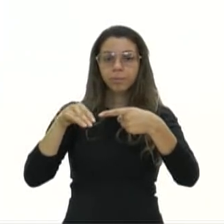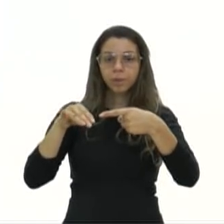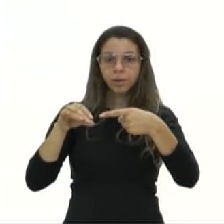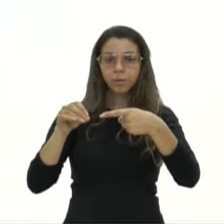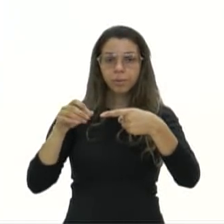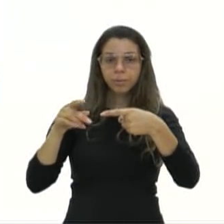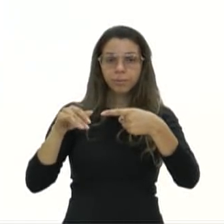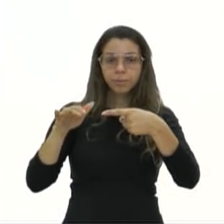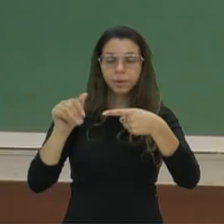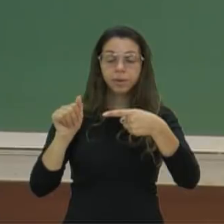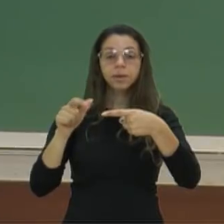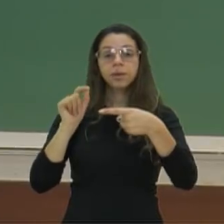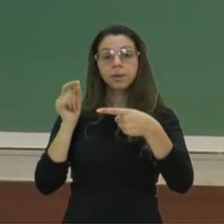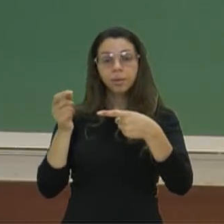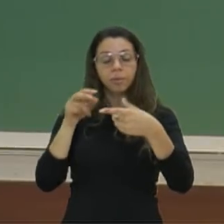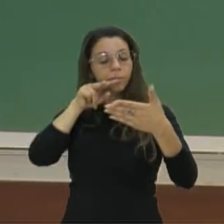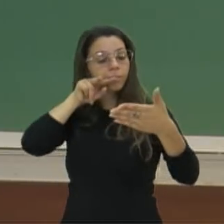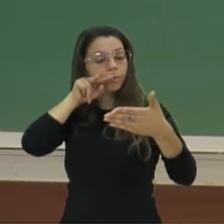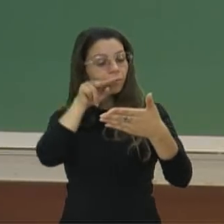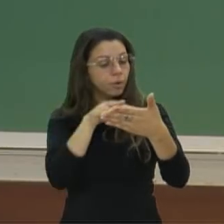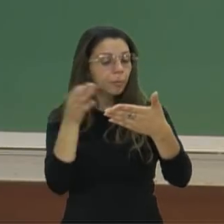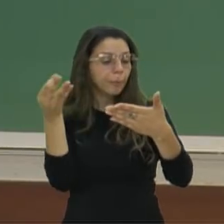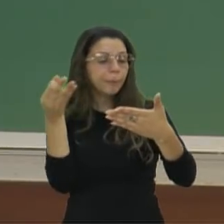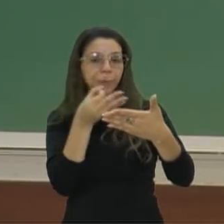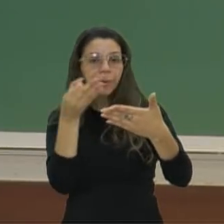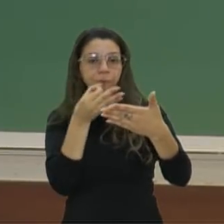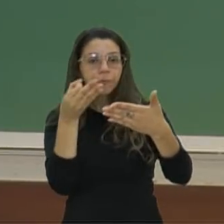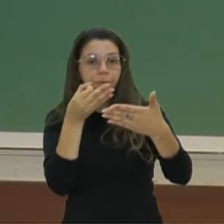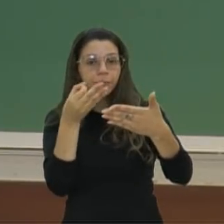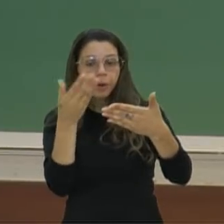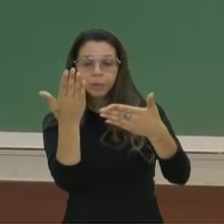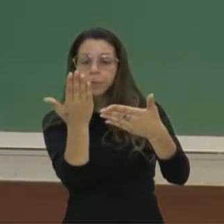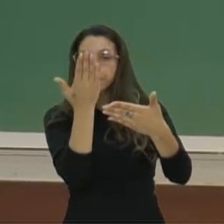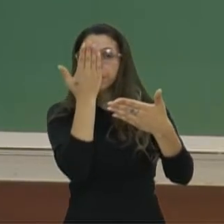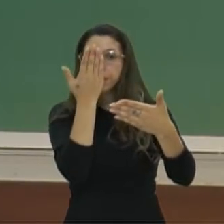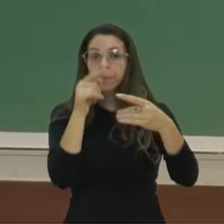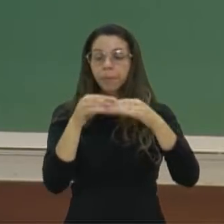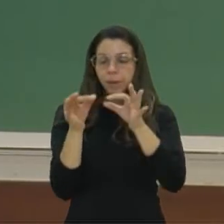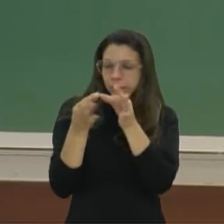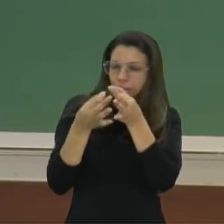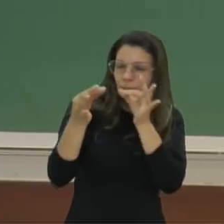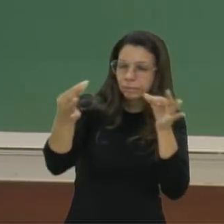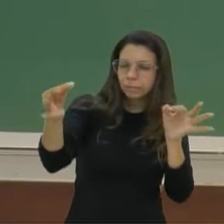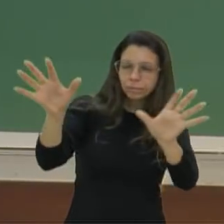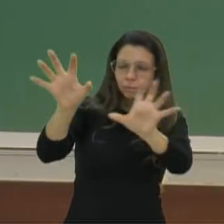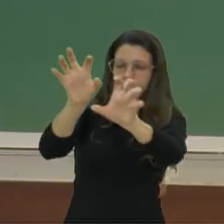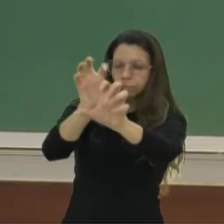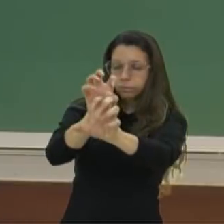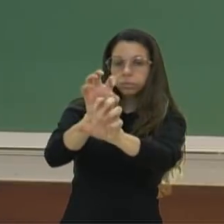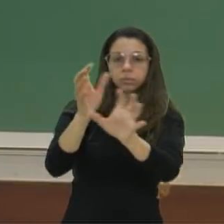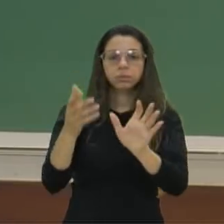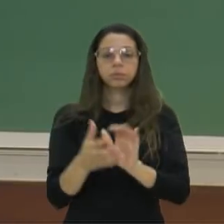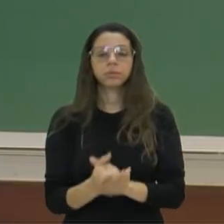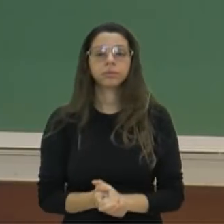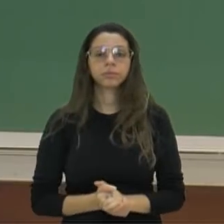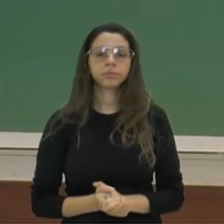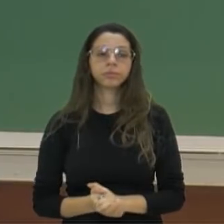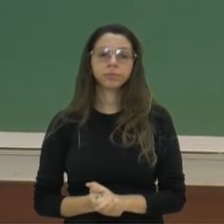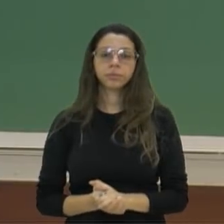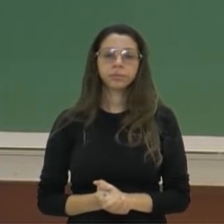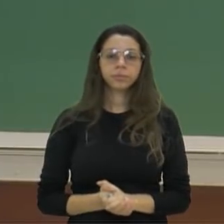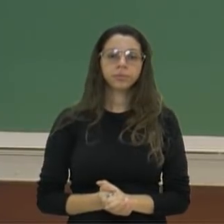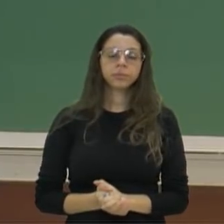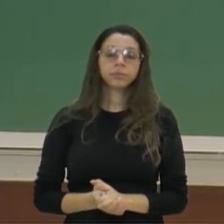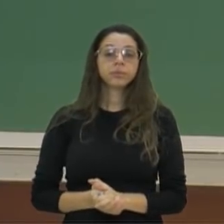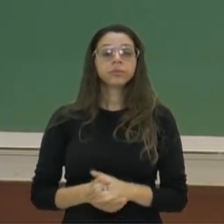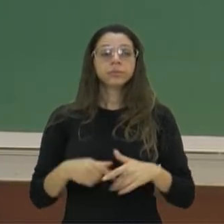enxerga muito bem de perto, mas lá de longe ela não vê muito bem, está tudo meio embaçado. Ao colocar